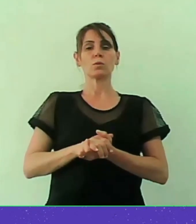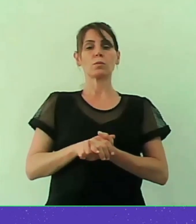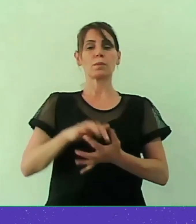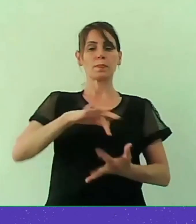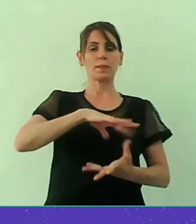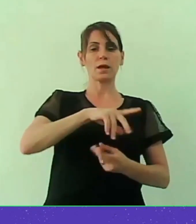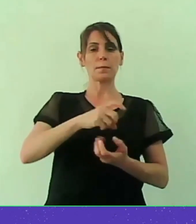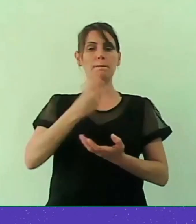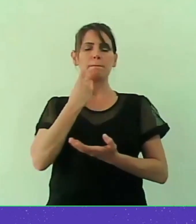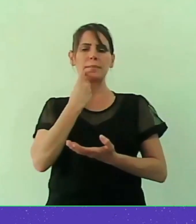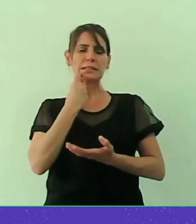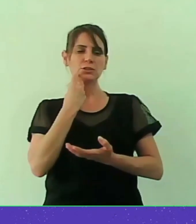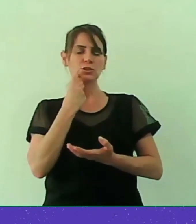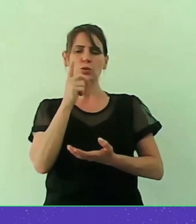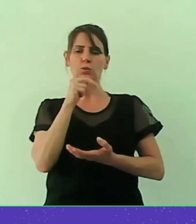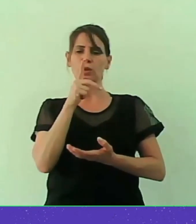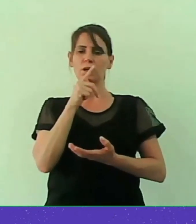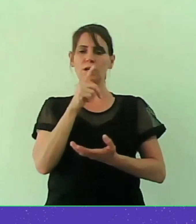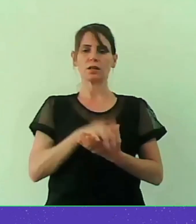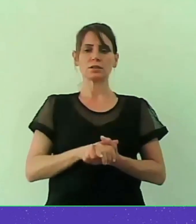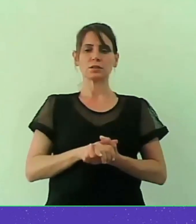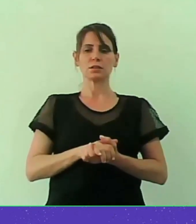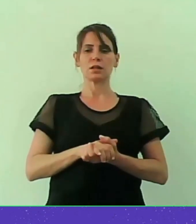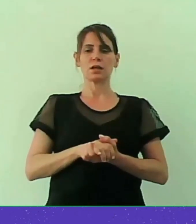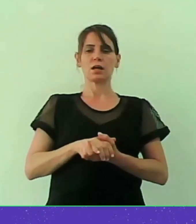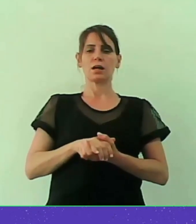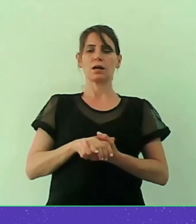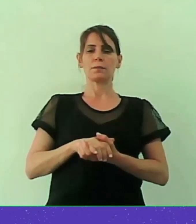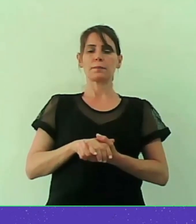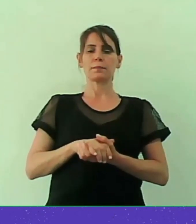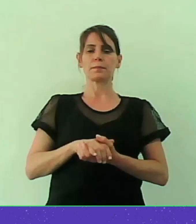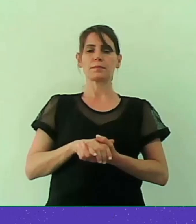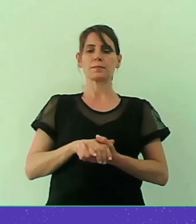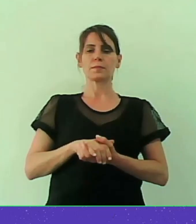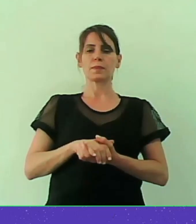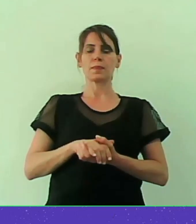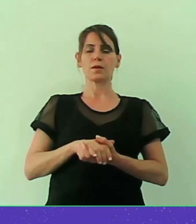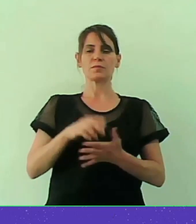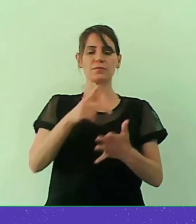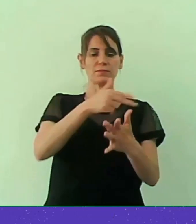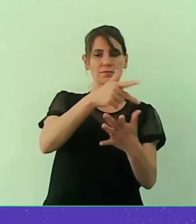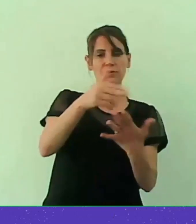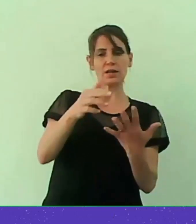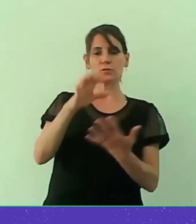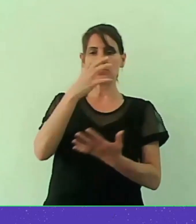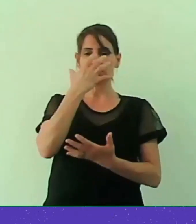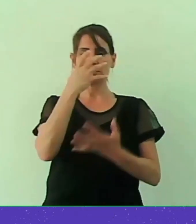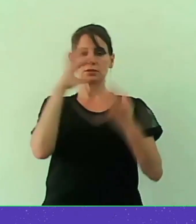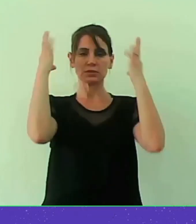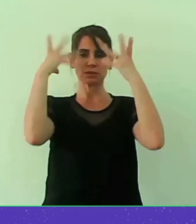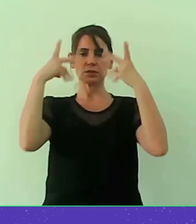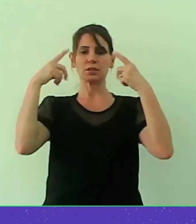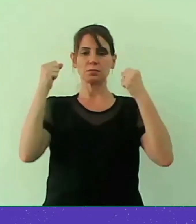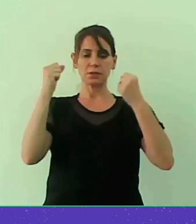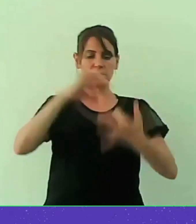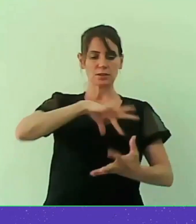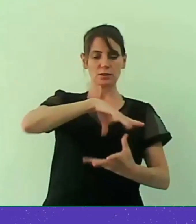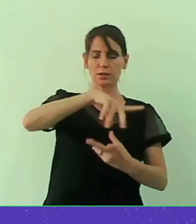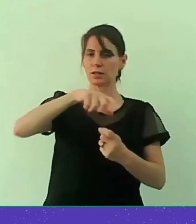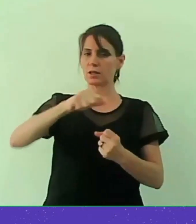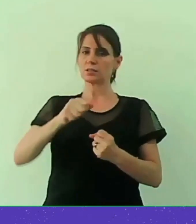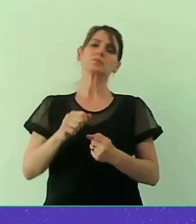mar, sobre as aves do céu, sobre os animais domésticos, sobre toda a terra e sobre todos os